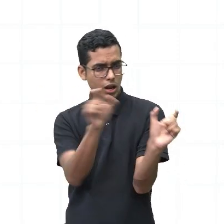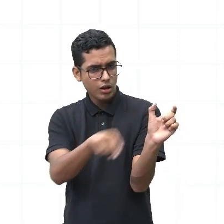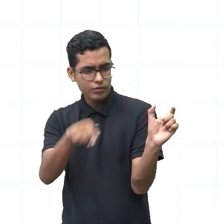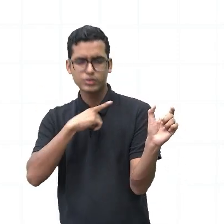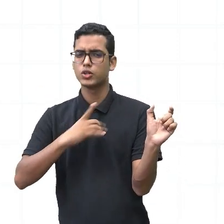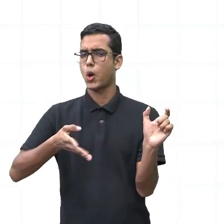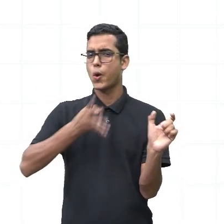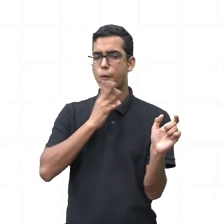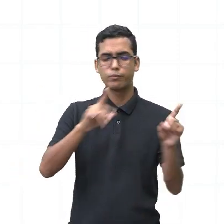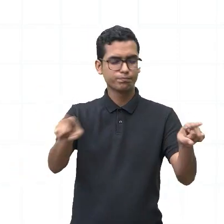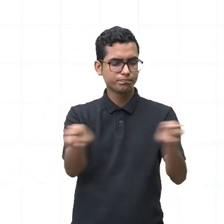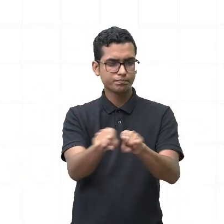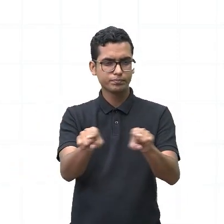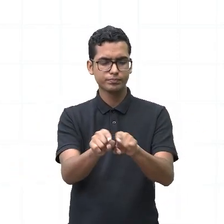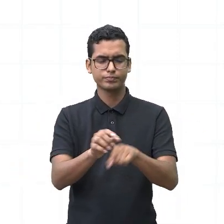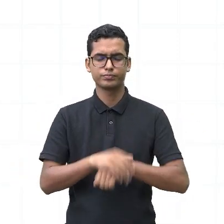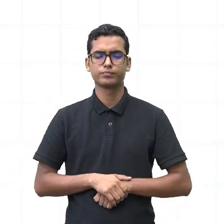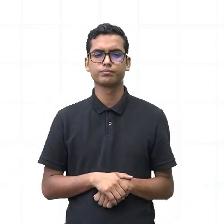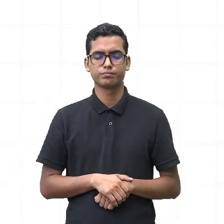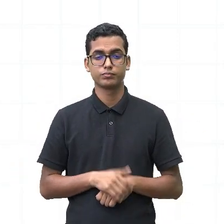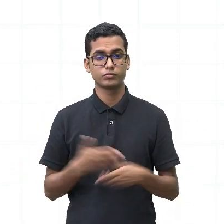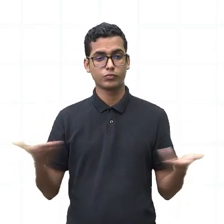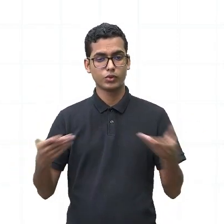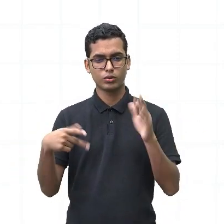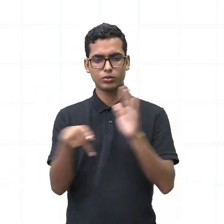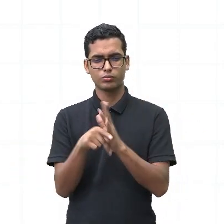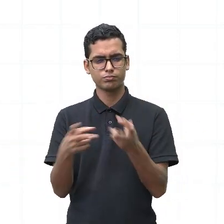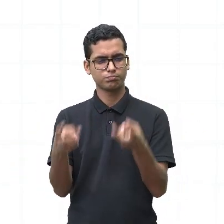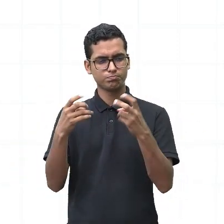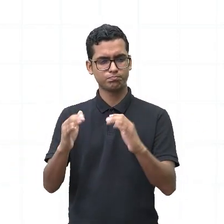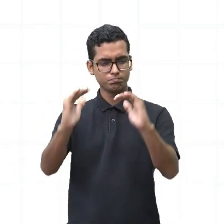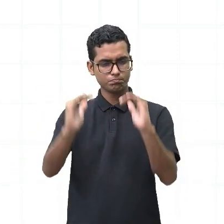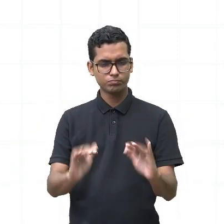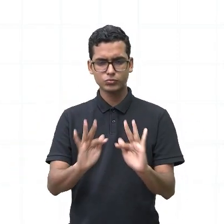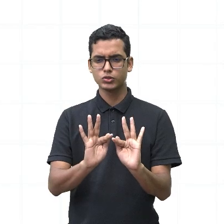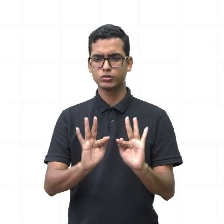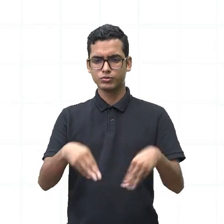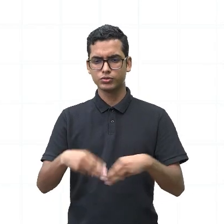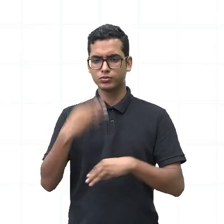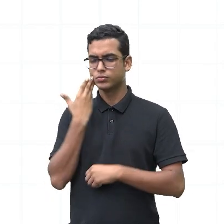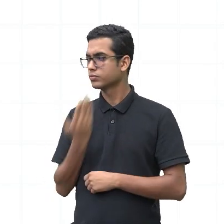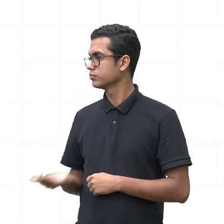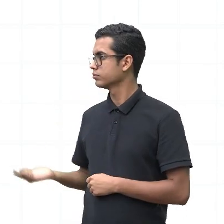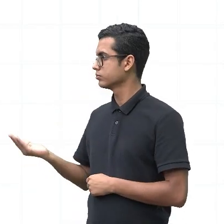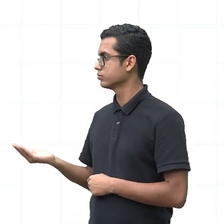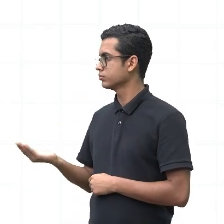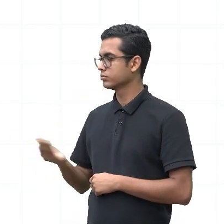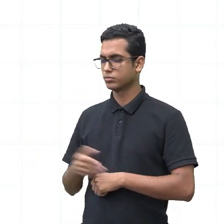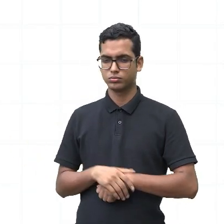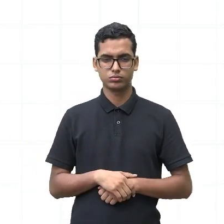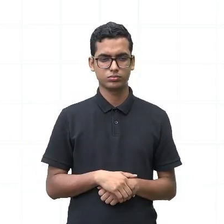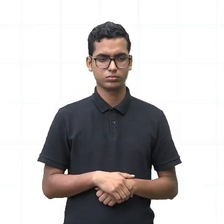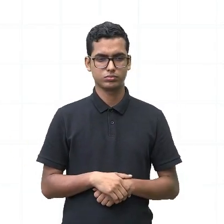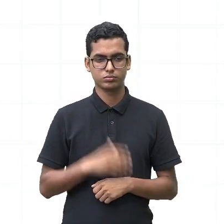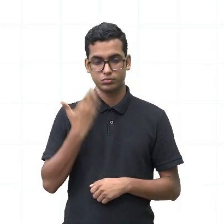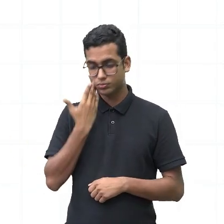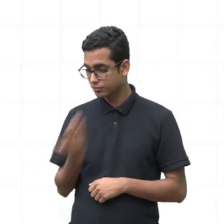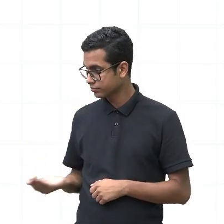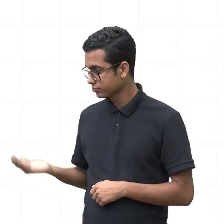conhecem também. Vejam que aqui no final tem observation. On December 20th,